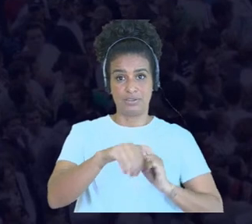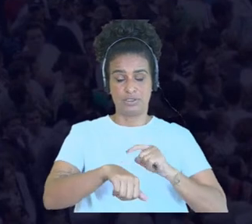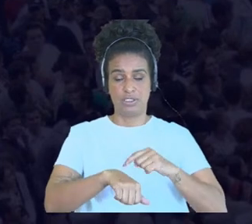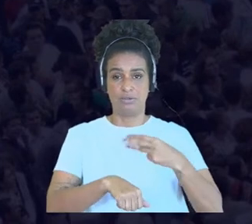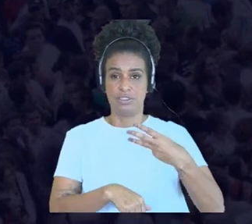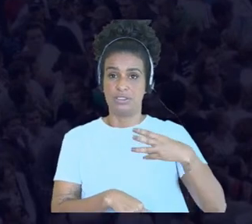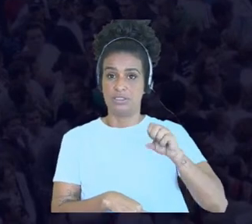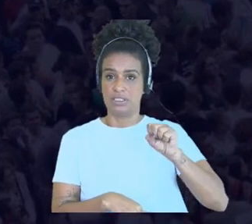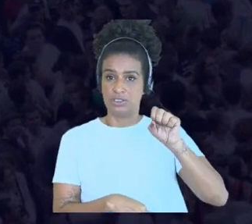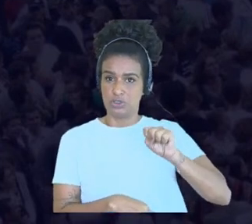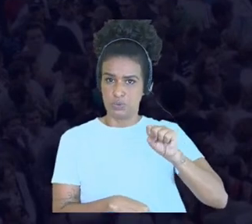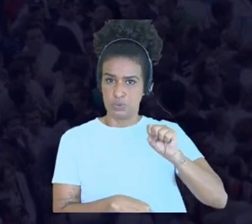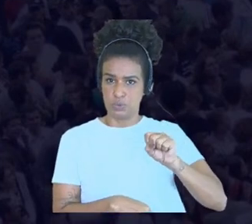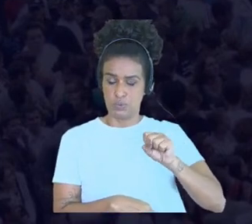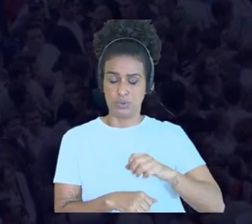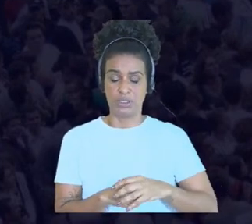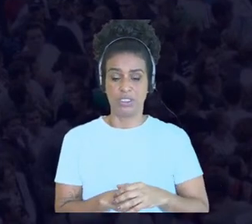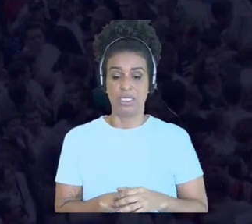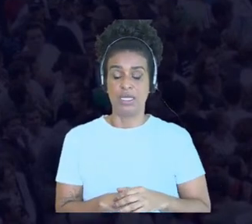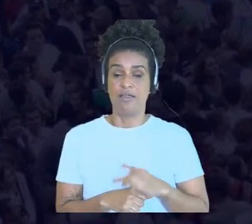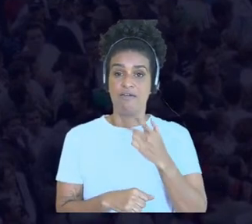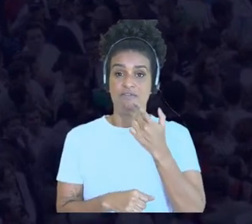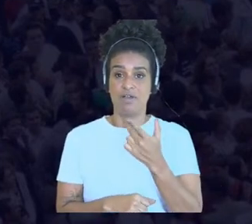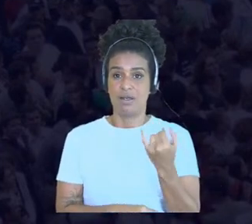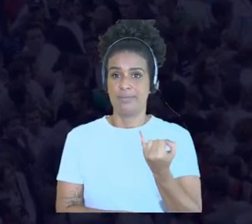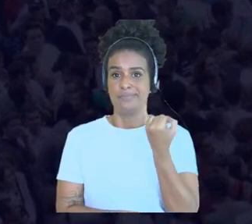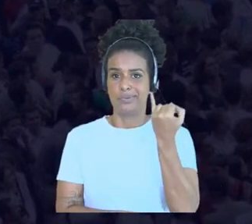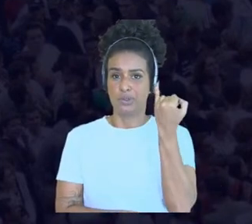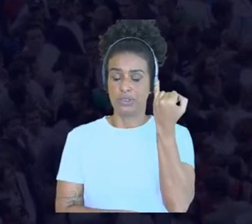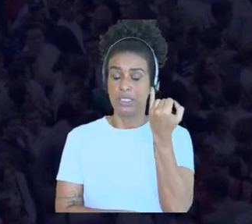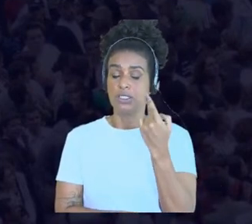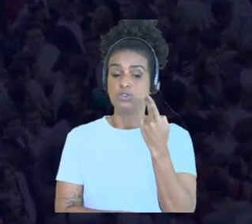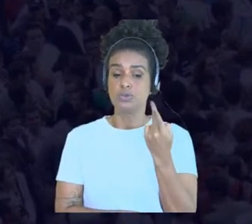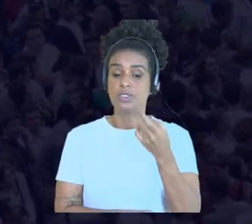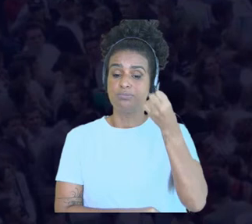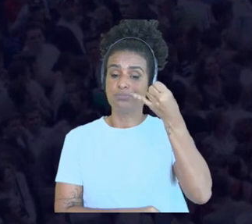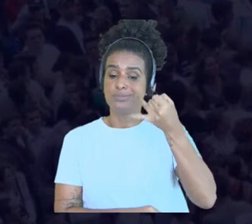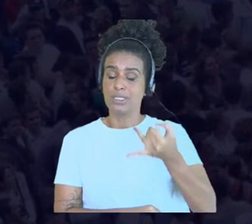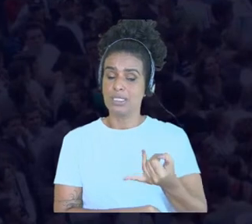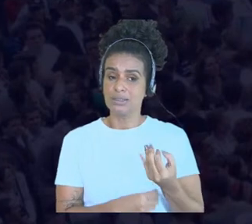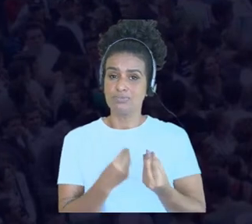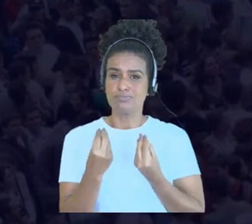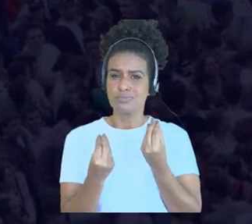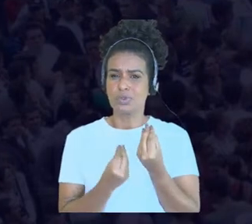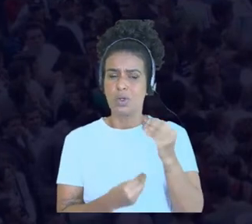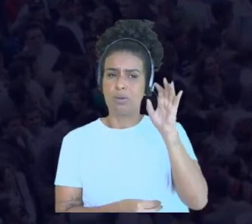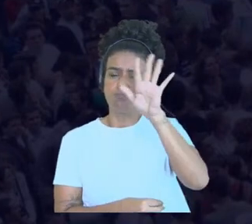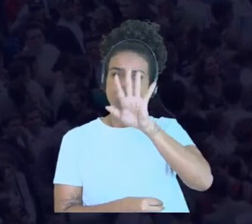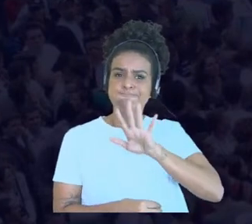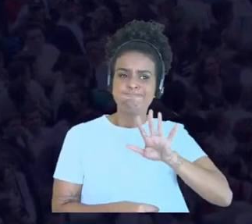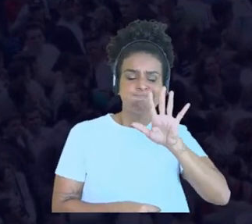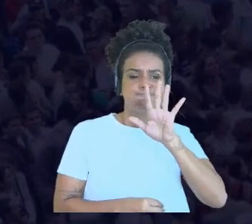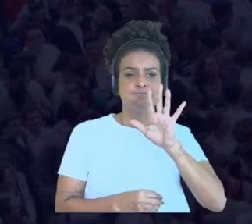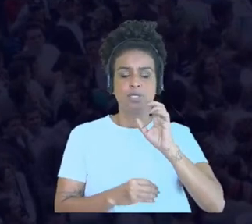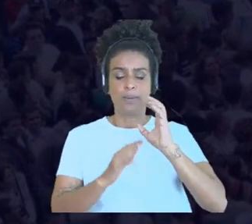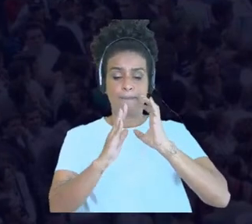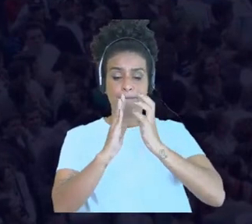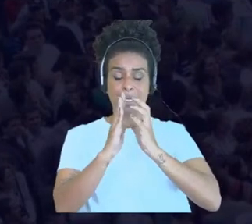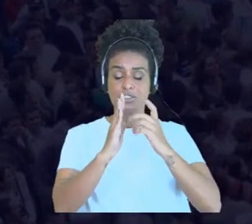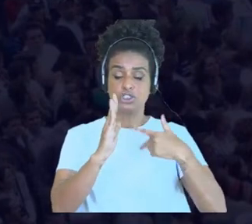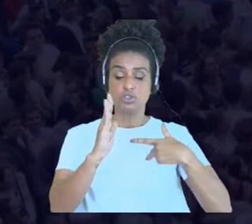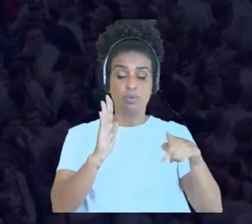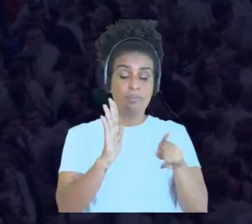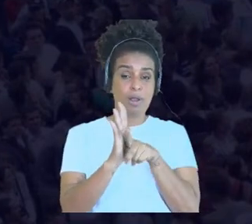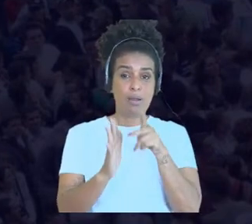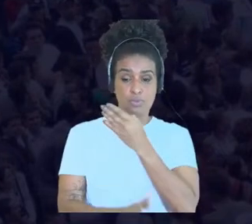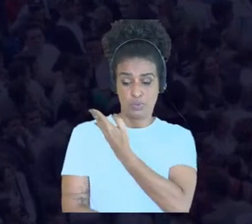30 segundos só, porque eu acho que a gente não pode deixar de falar sobre esse desenho final do que são os partidos dos